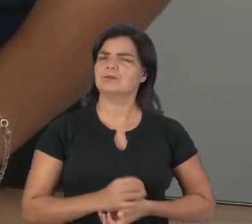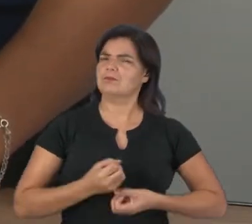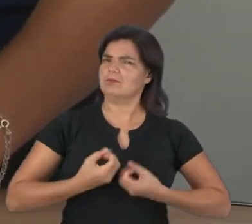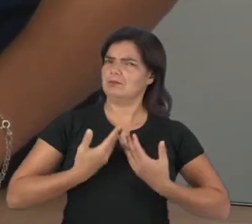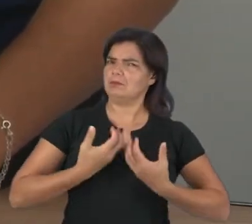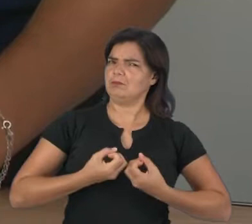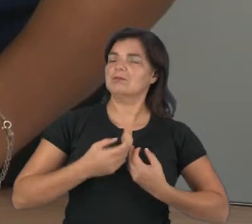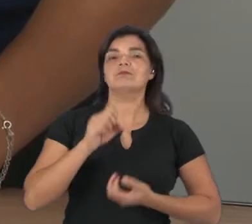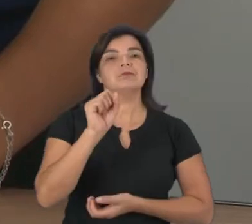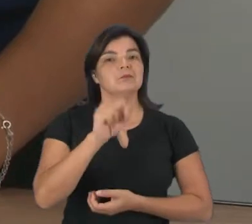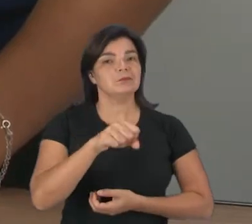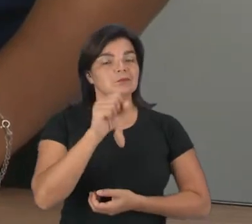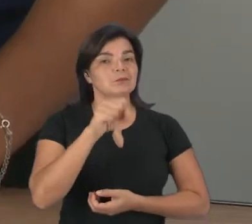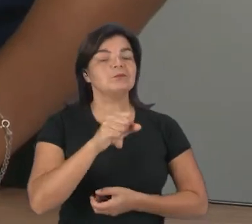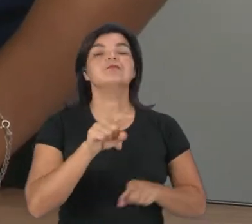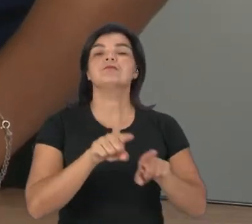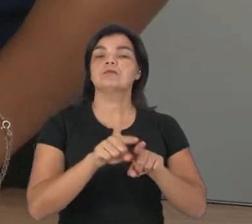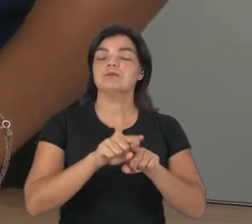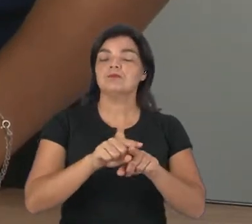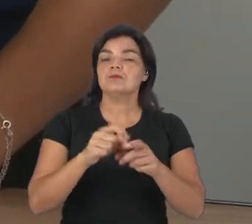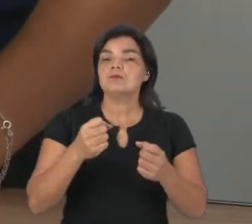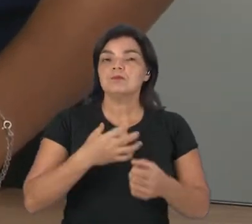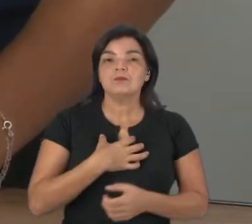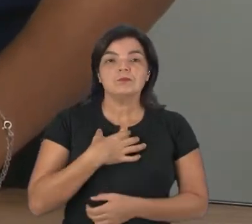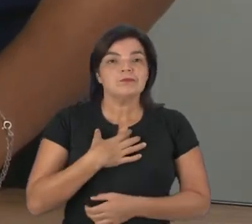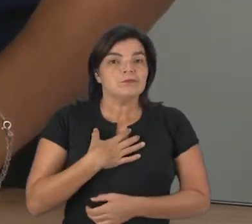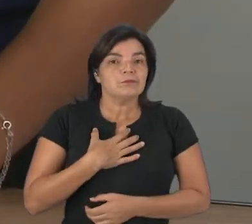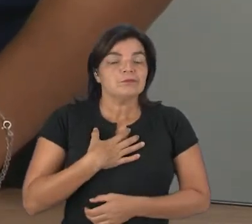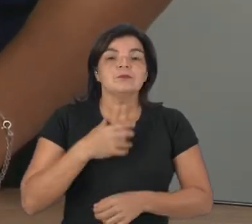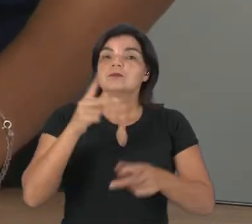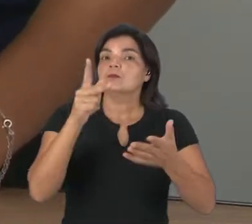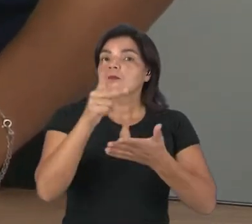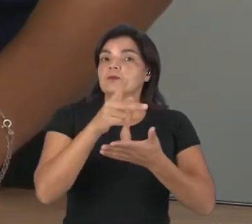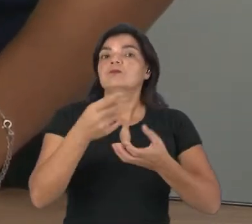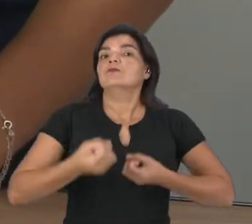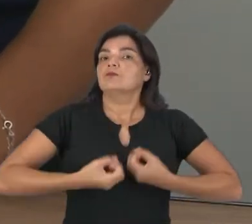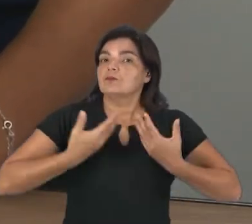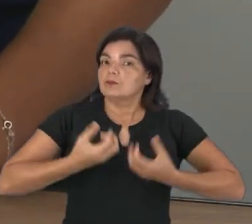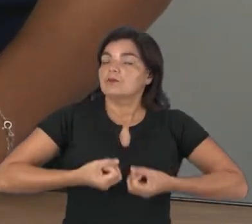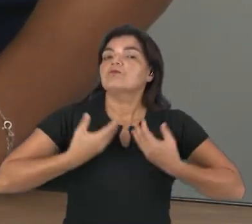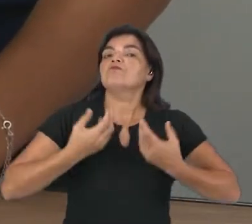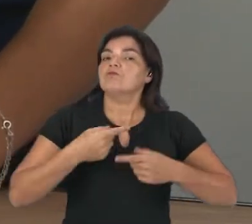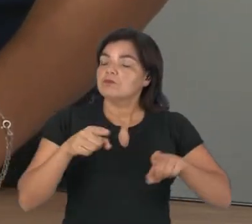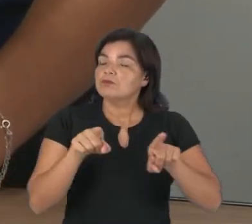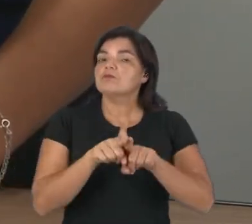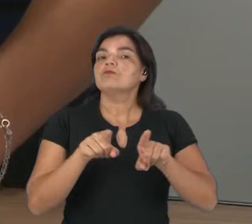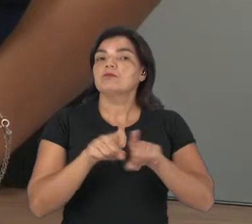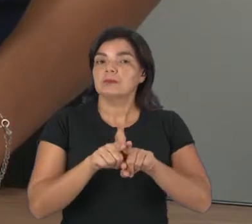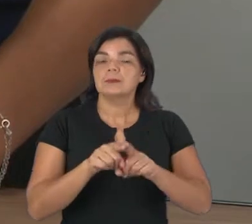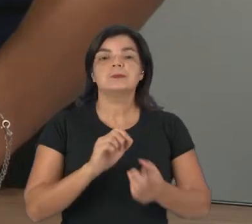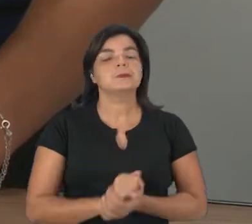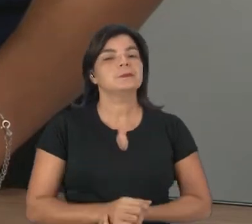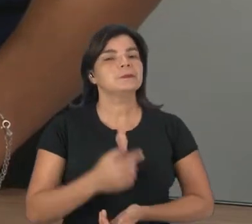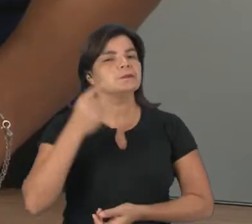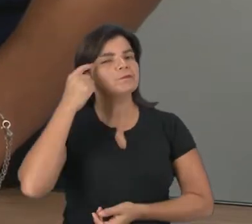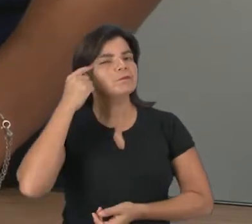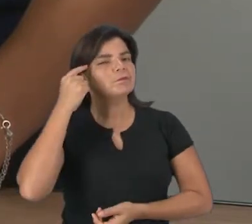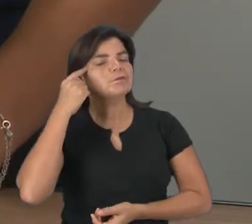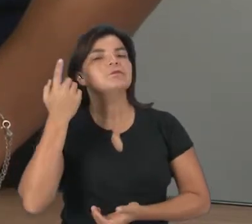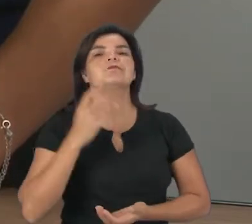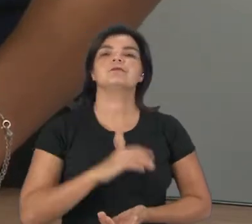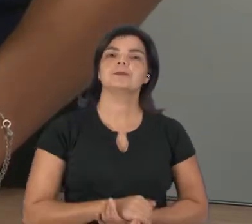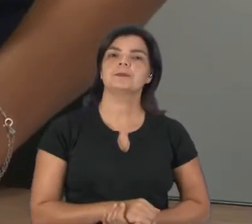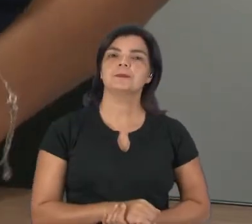Expressar, sim, para expressar uma emoção. No caso dos poemas, tem muitas expressões ali. Tem o